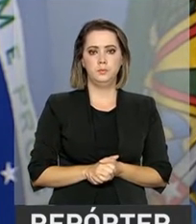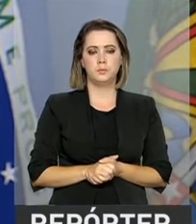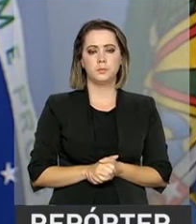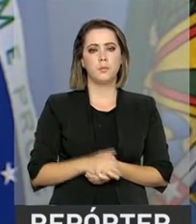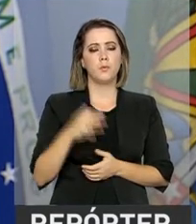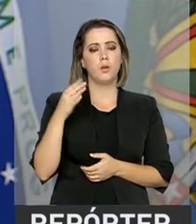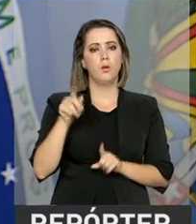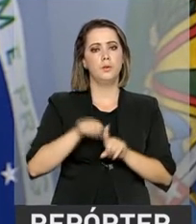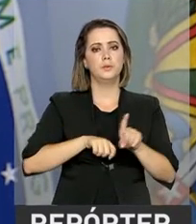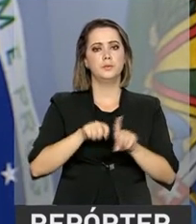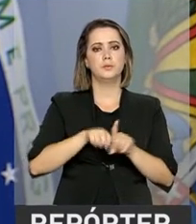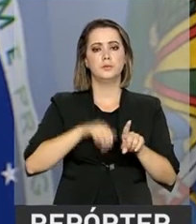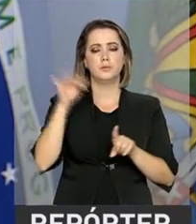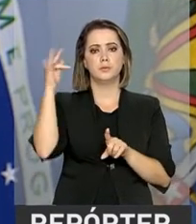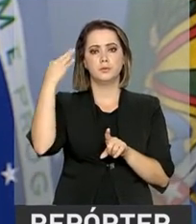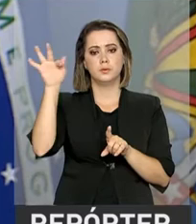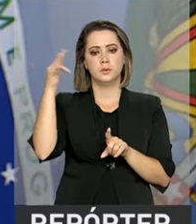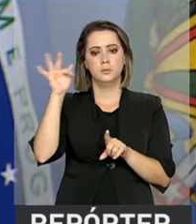Em fevereiro, por exemplo,